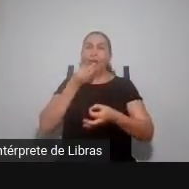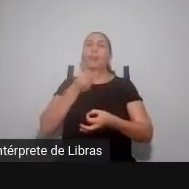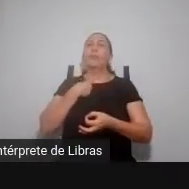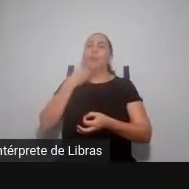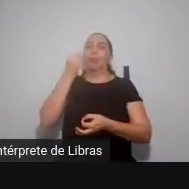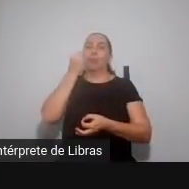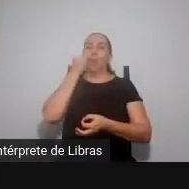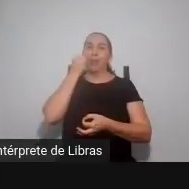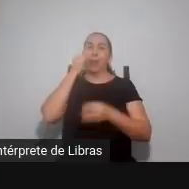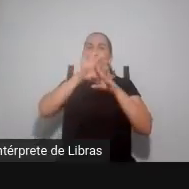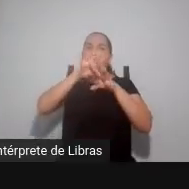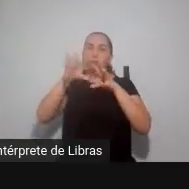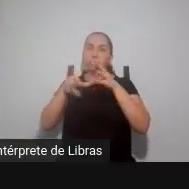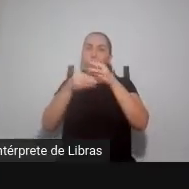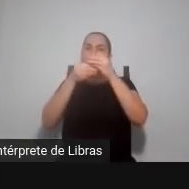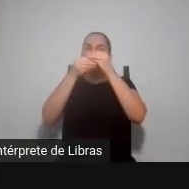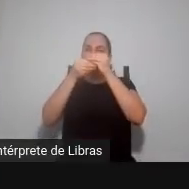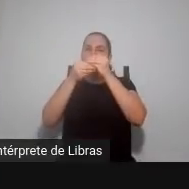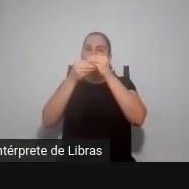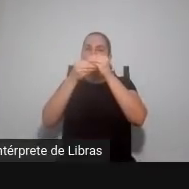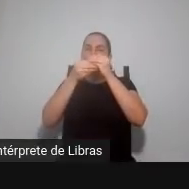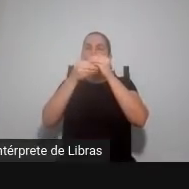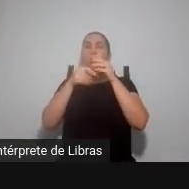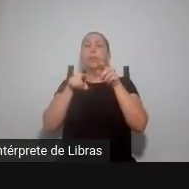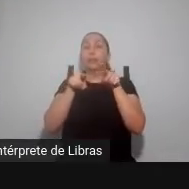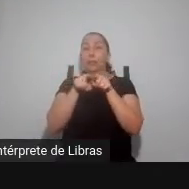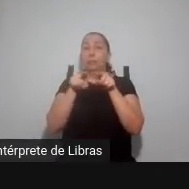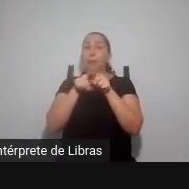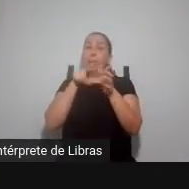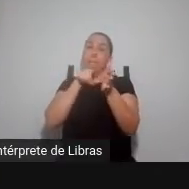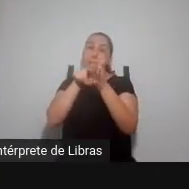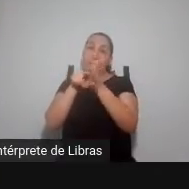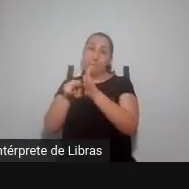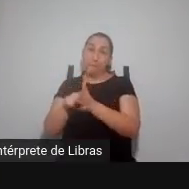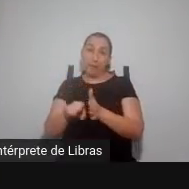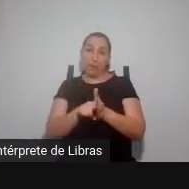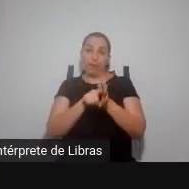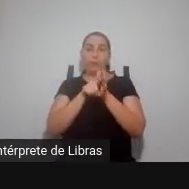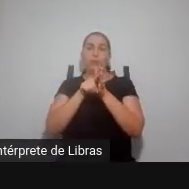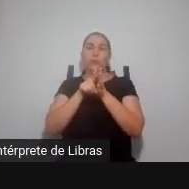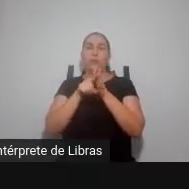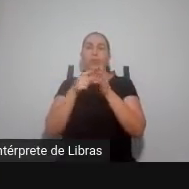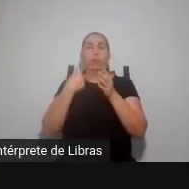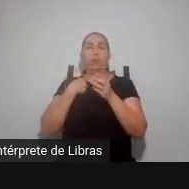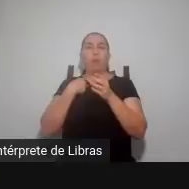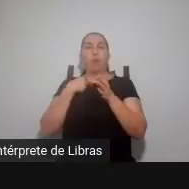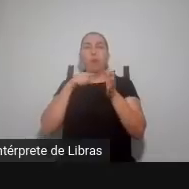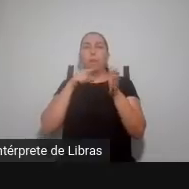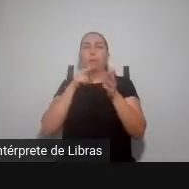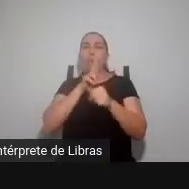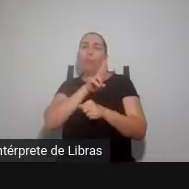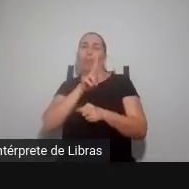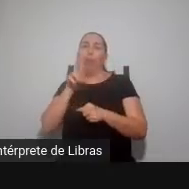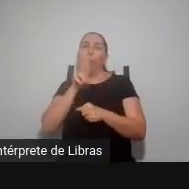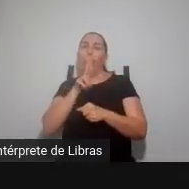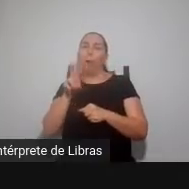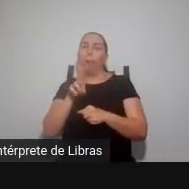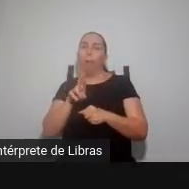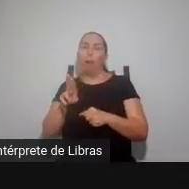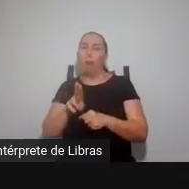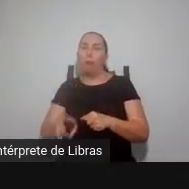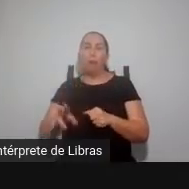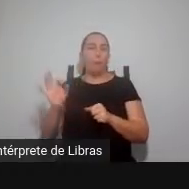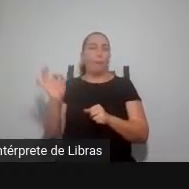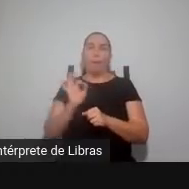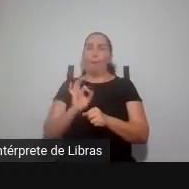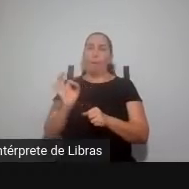ser breve, emendando com algumas perguntas. Então, pessoal, eu não vou dizer nome de quem perguntou, porque aí eu articulei para ficar em uma